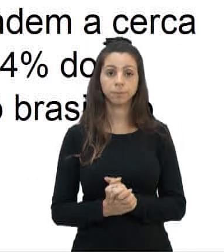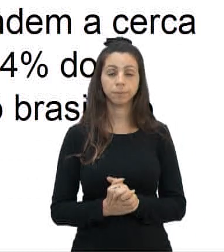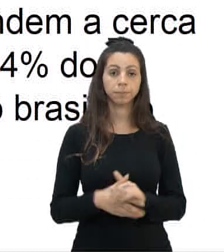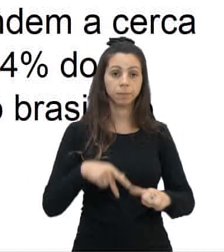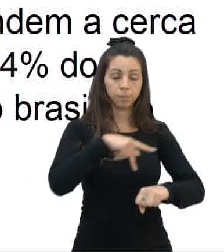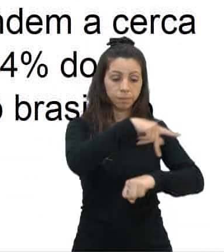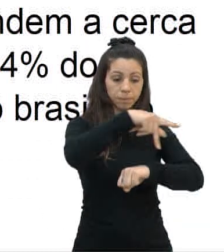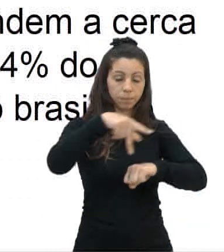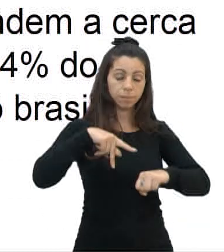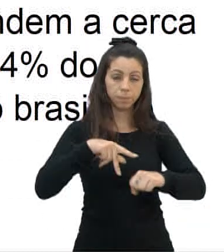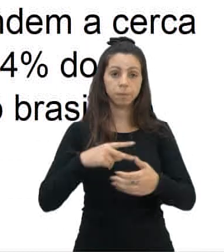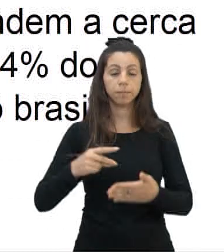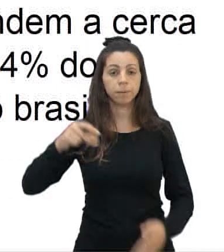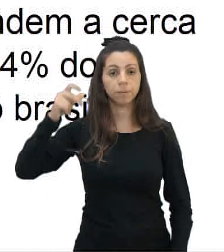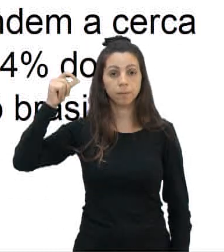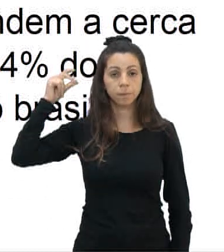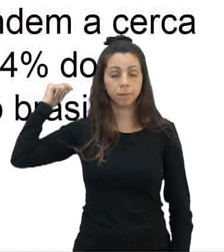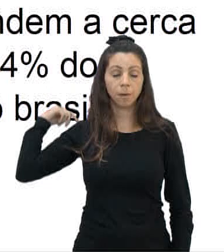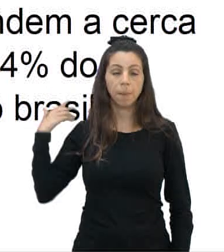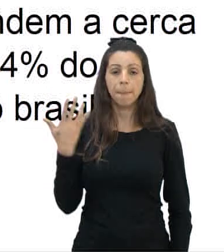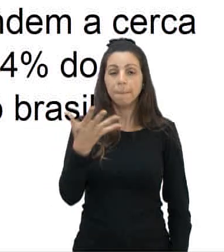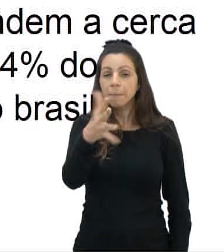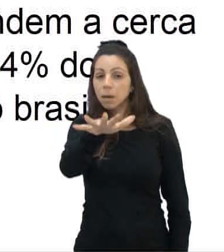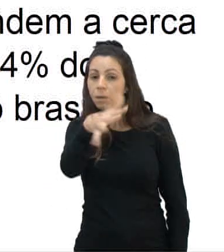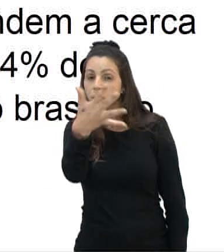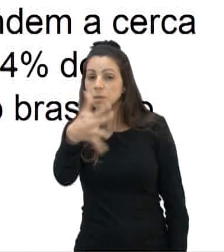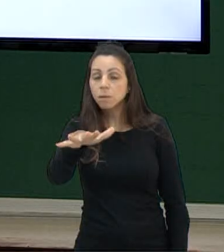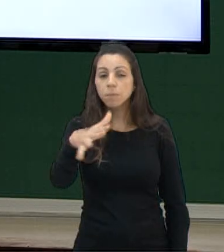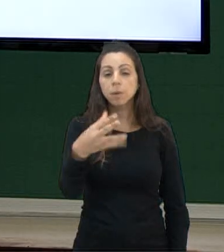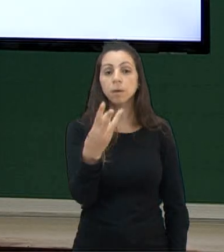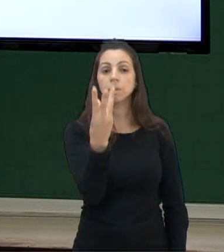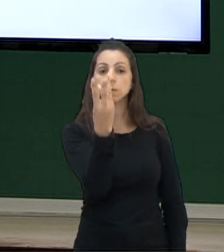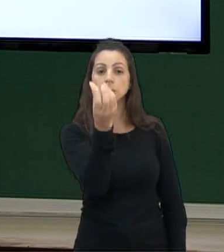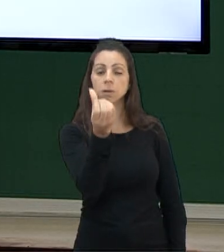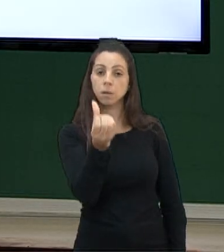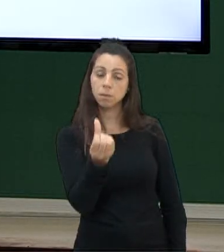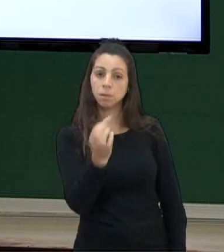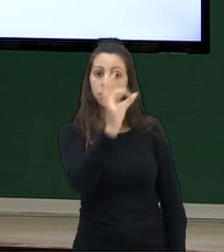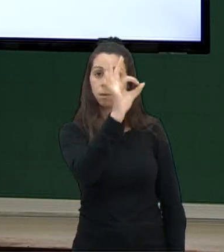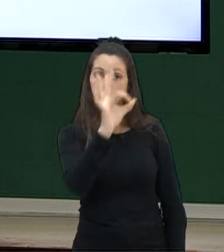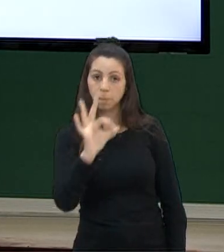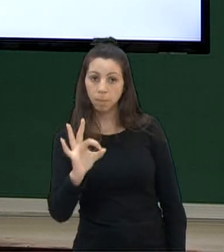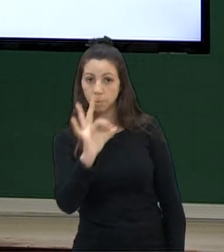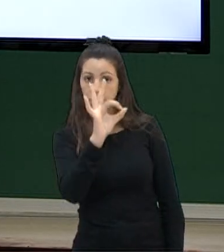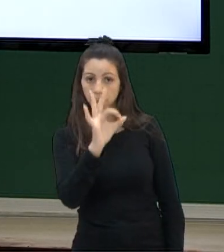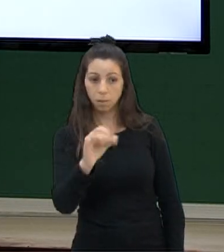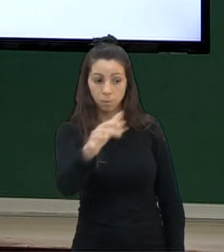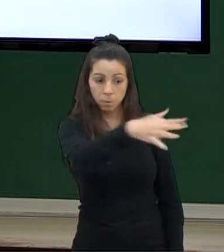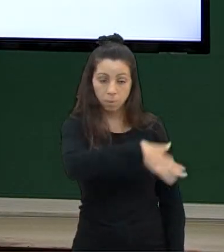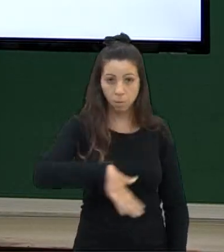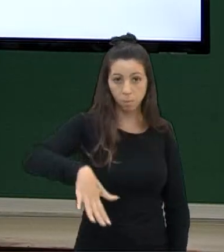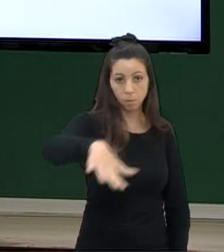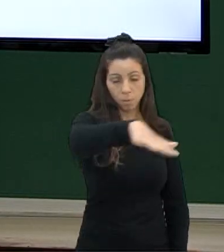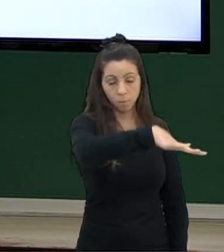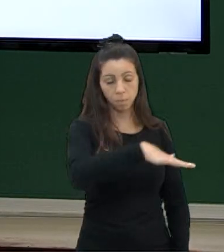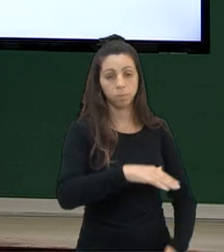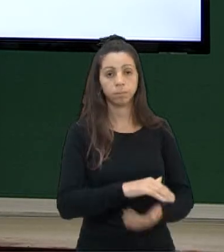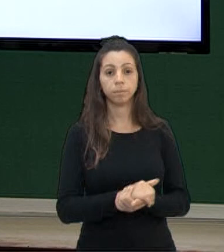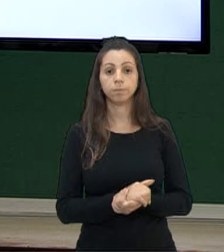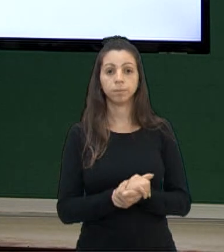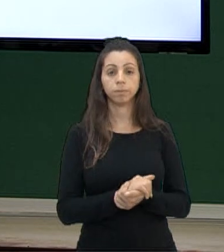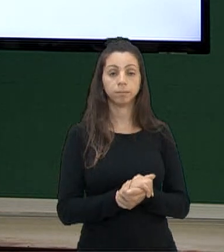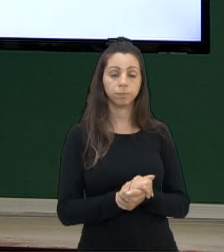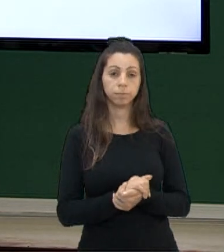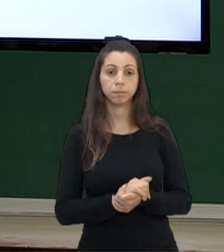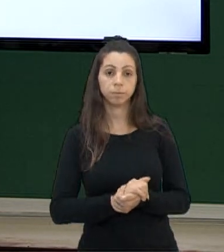escudos cristalinos aproximadamente 36% do nosso território. Então, quase 40%, em torno